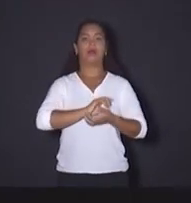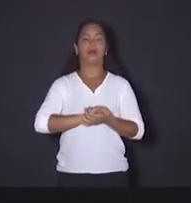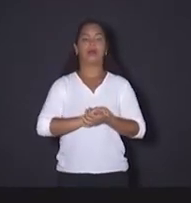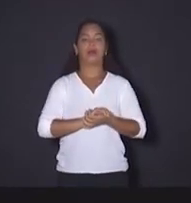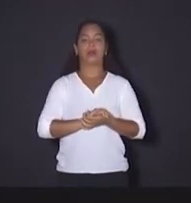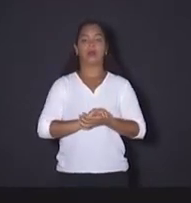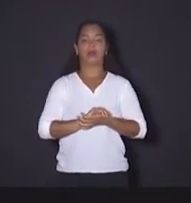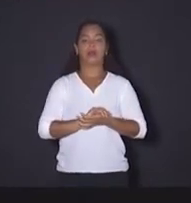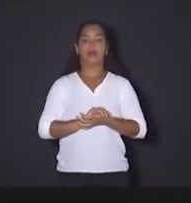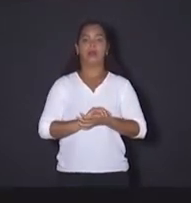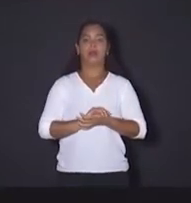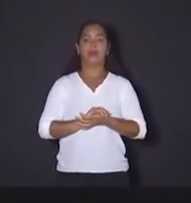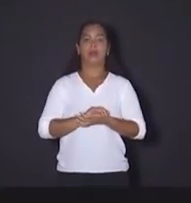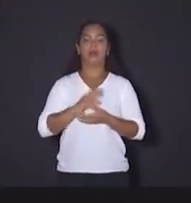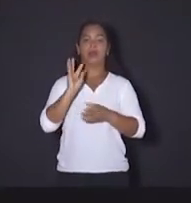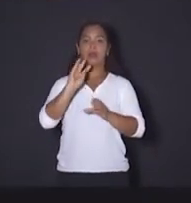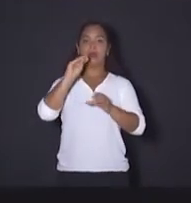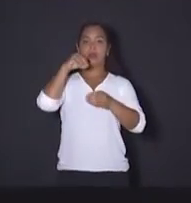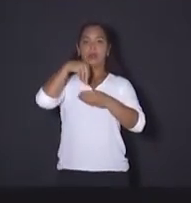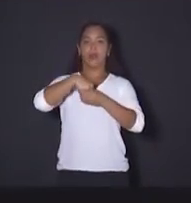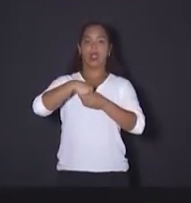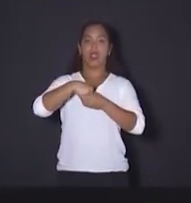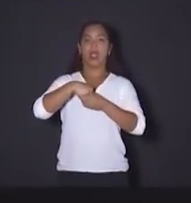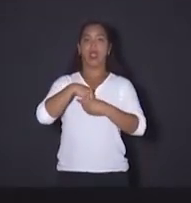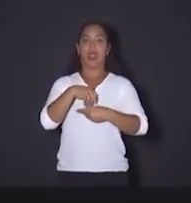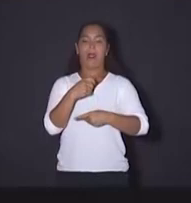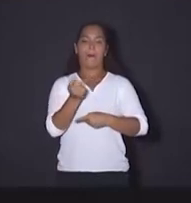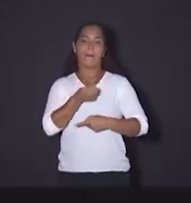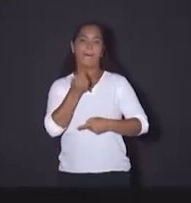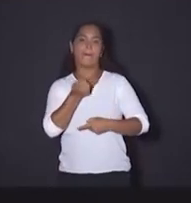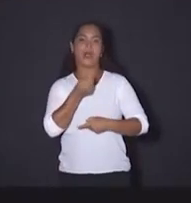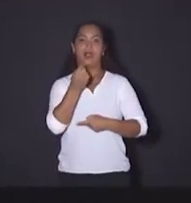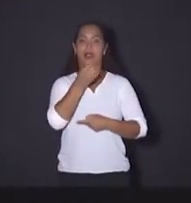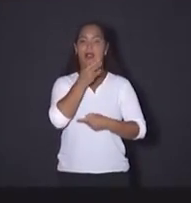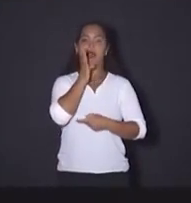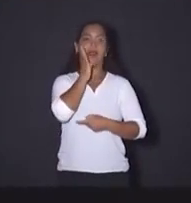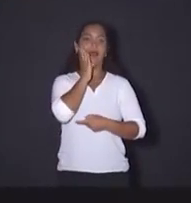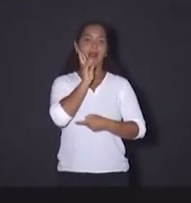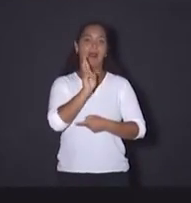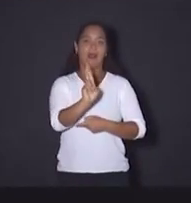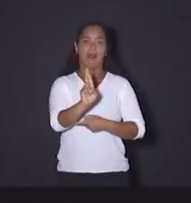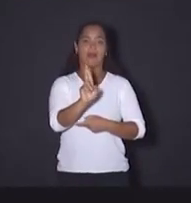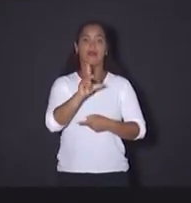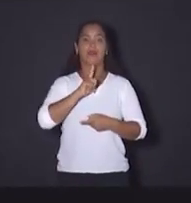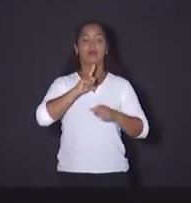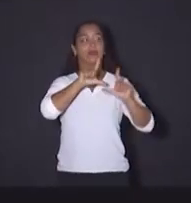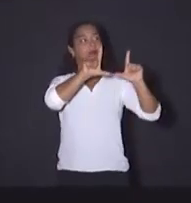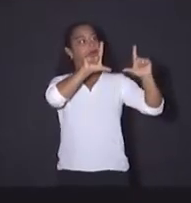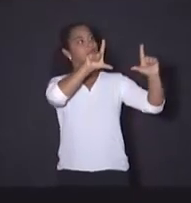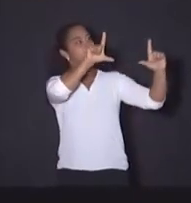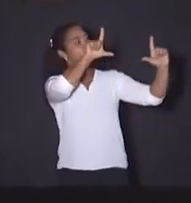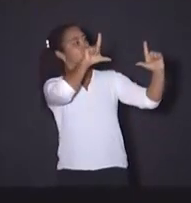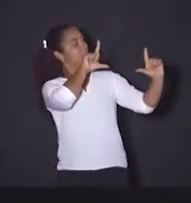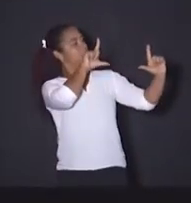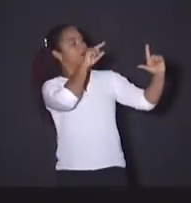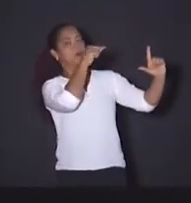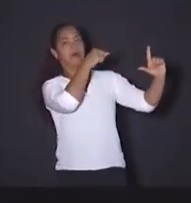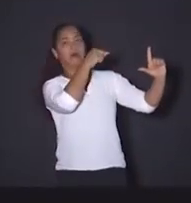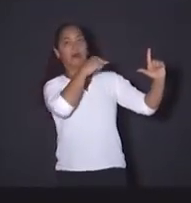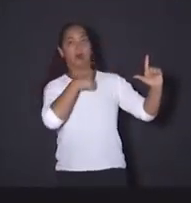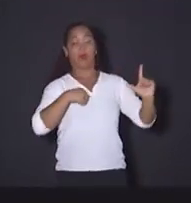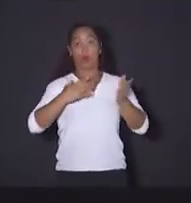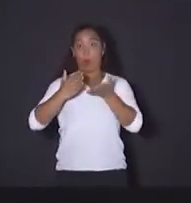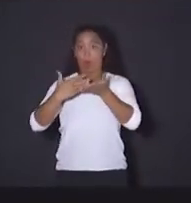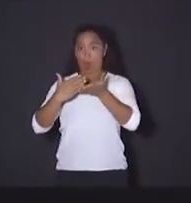lia num bordel, num bar, na frente de um bar, um cartaz, e no livro, o livro é muito